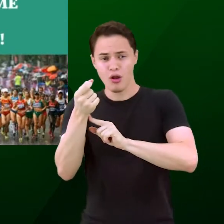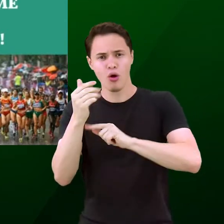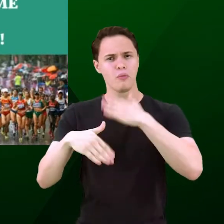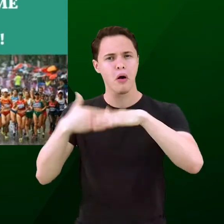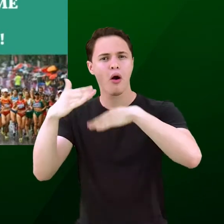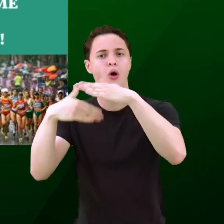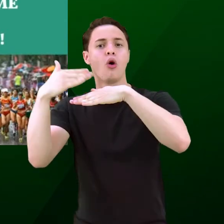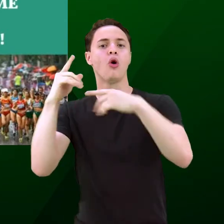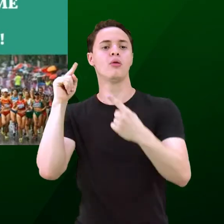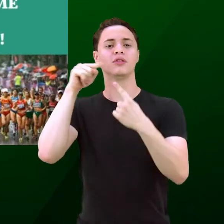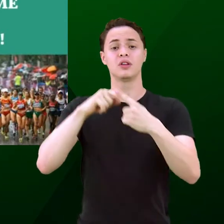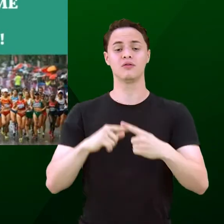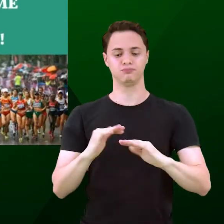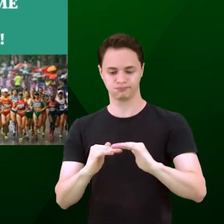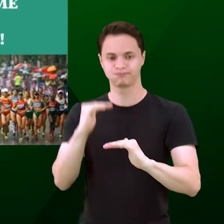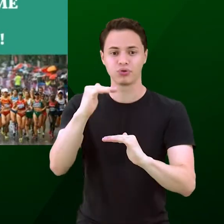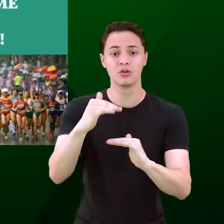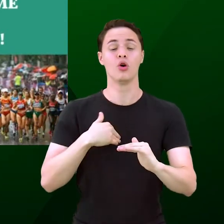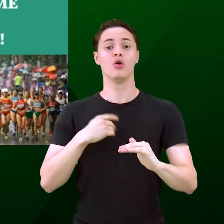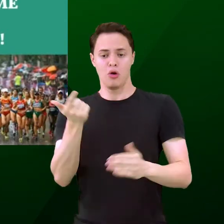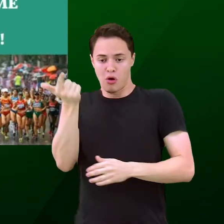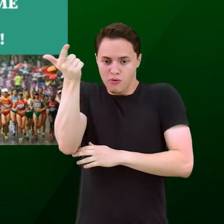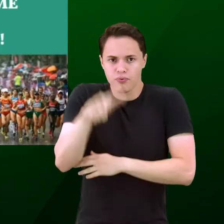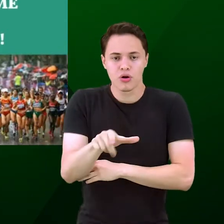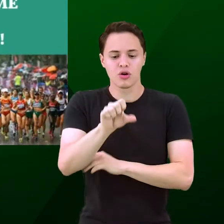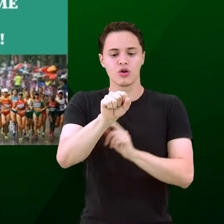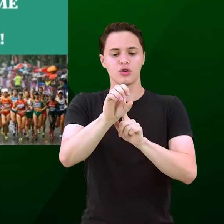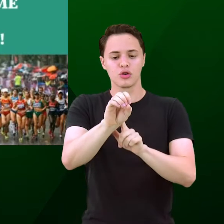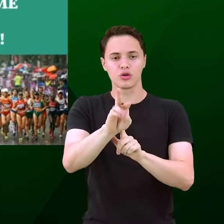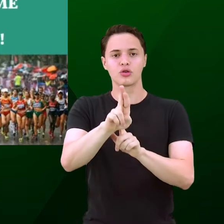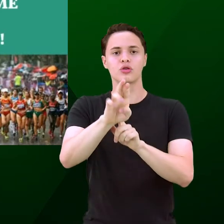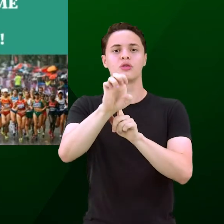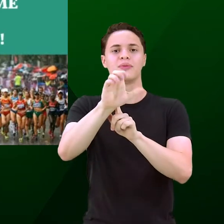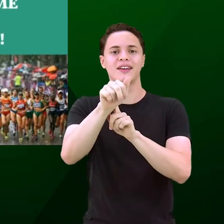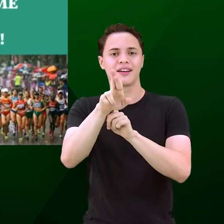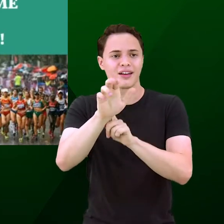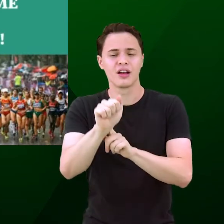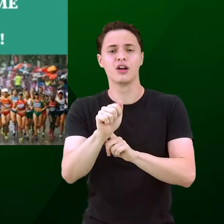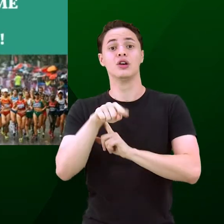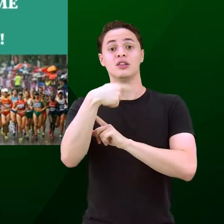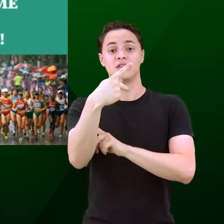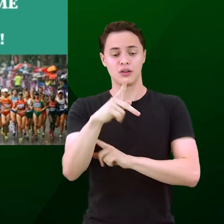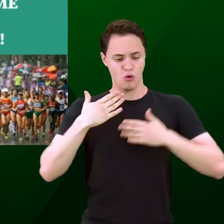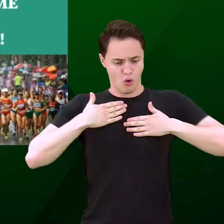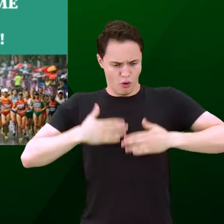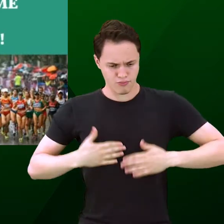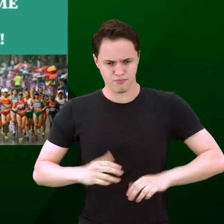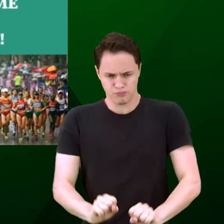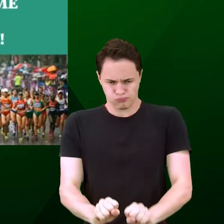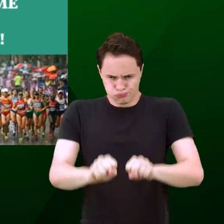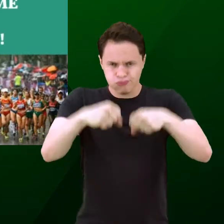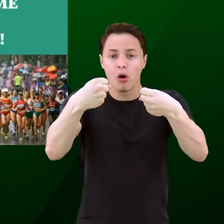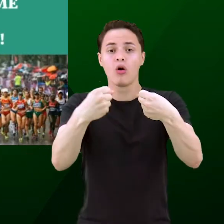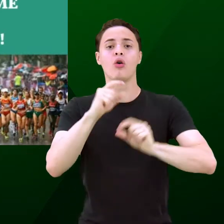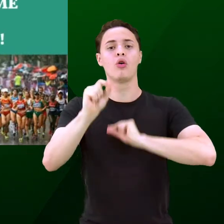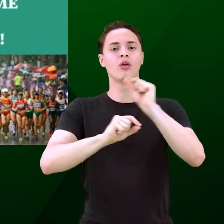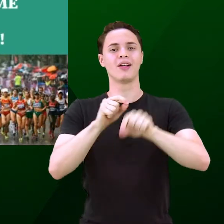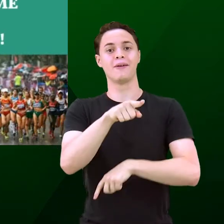atividade física, você retomou as aulas, vou dar um exemplo bem prático para vocês entenderem. Tá? Essa escada vocês têm que subir a pé ela todo